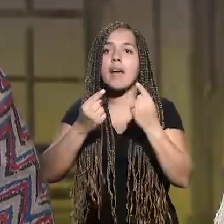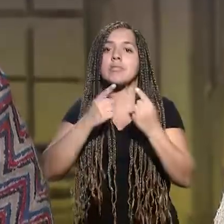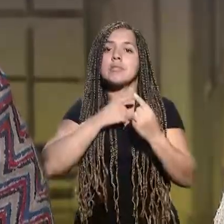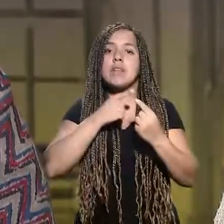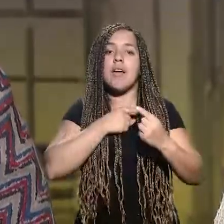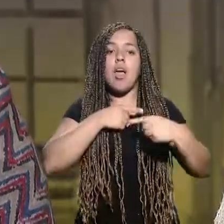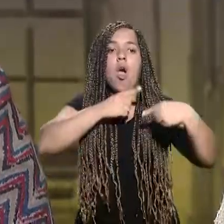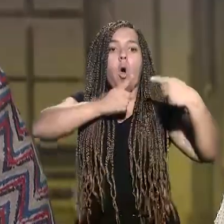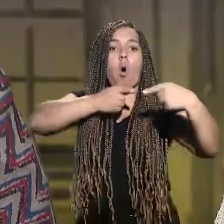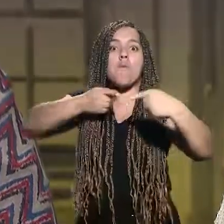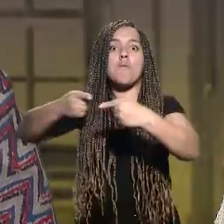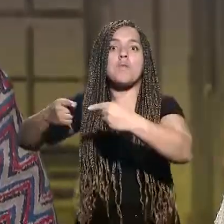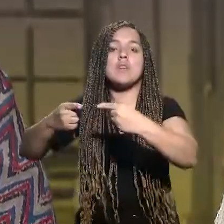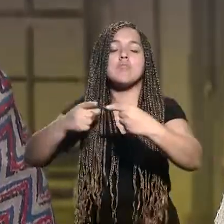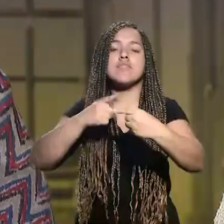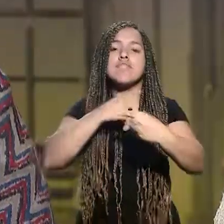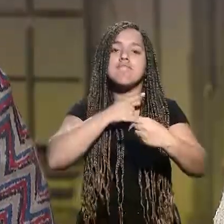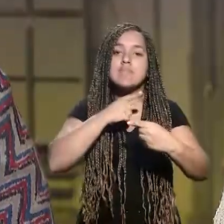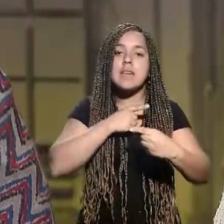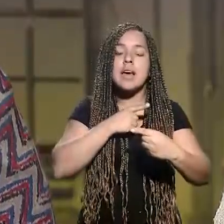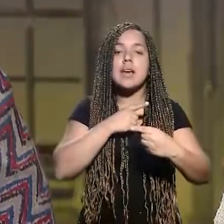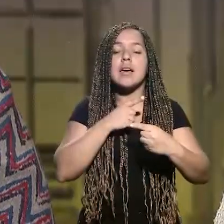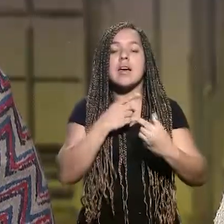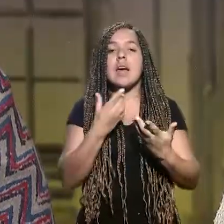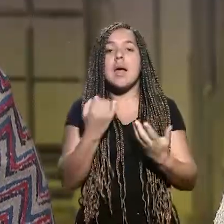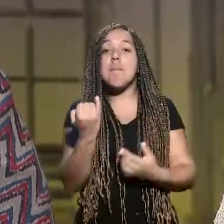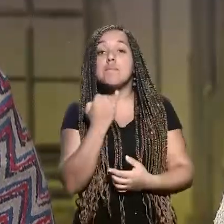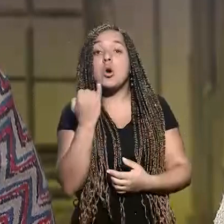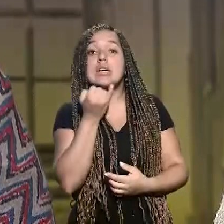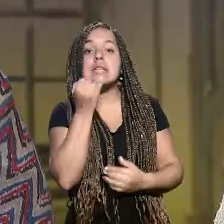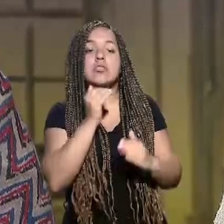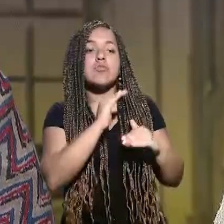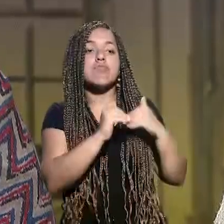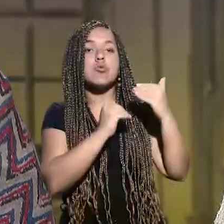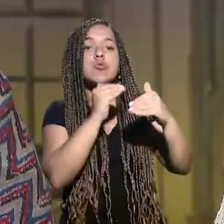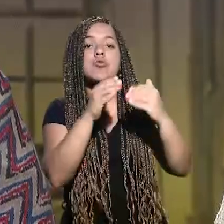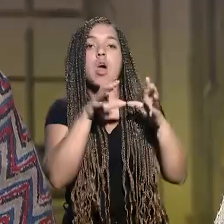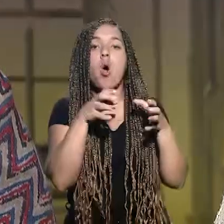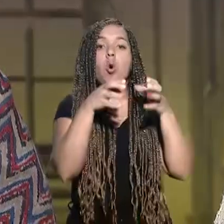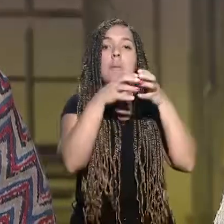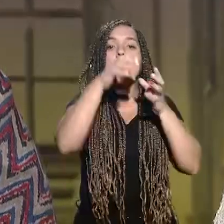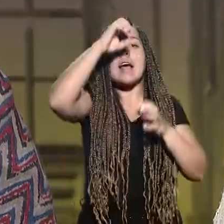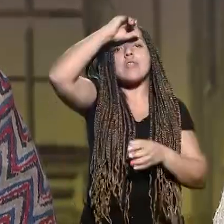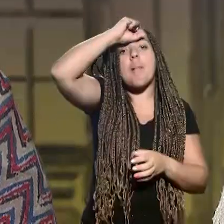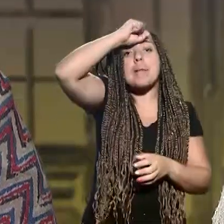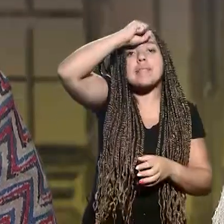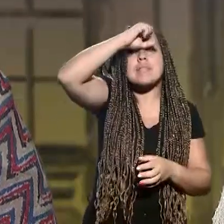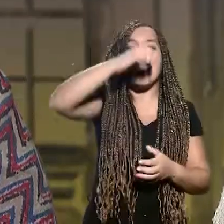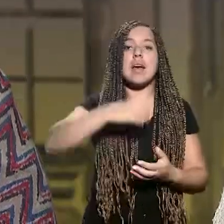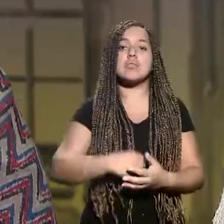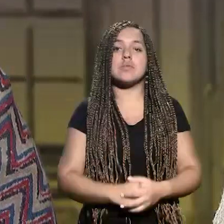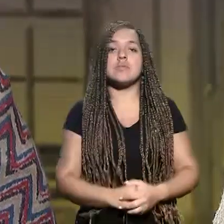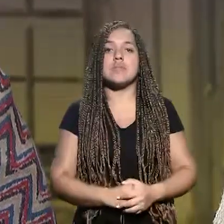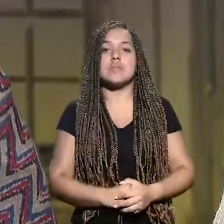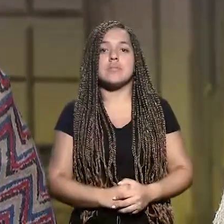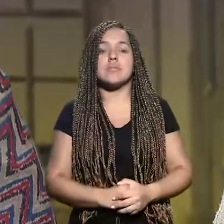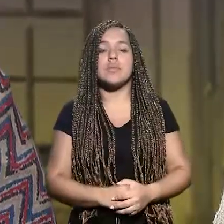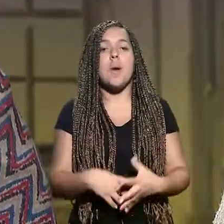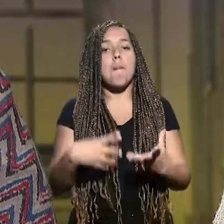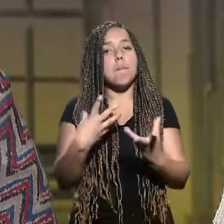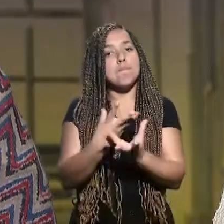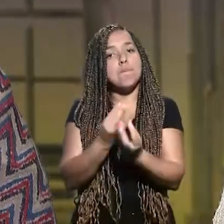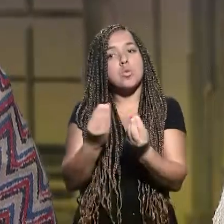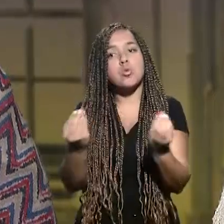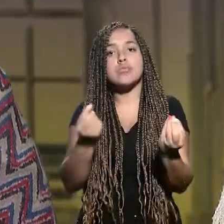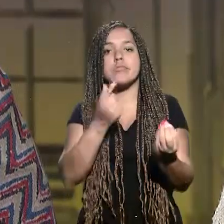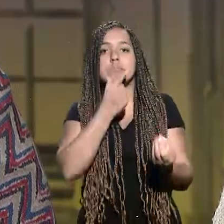diálogo, diálogo, é conflito, a gente tenta construir uma comunidade de aprendizagem